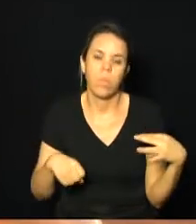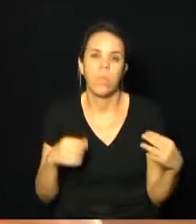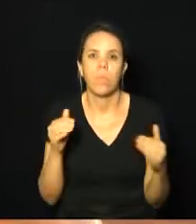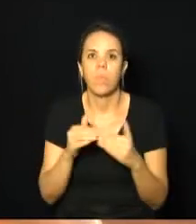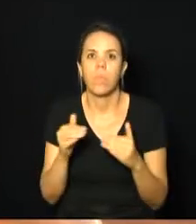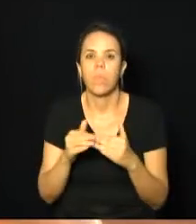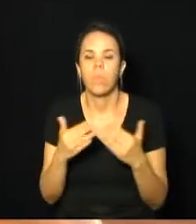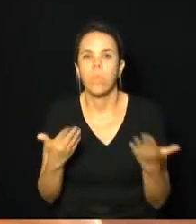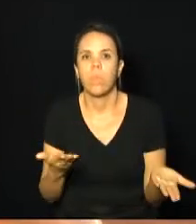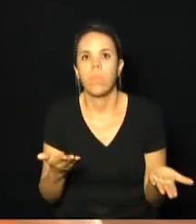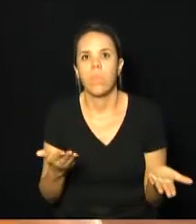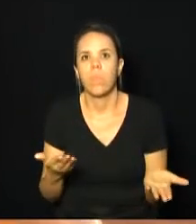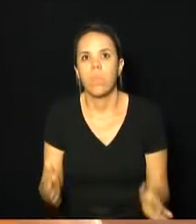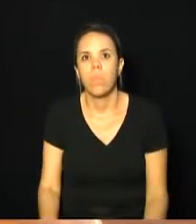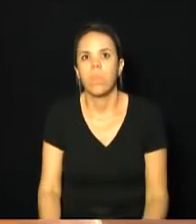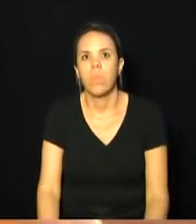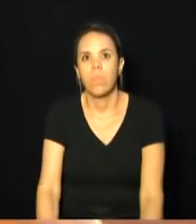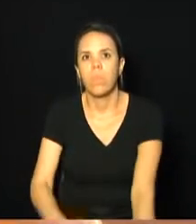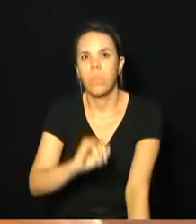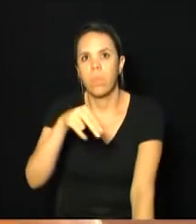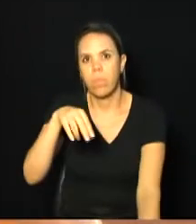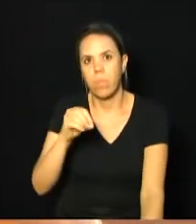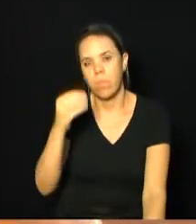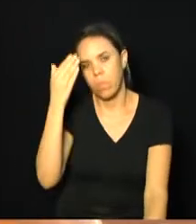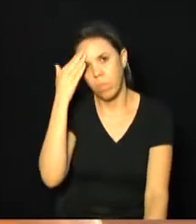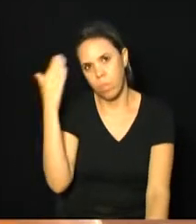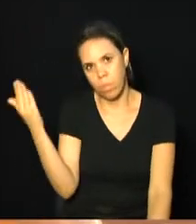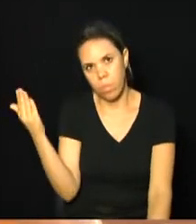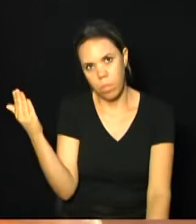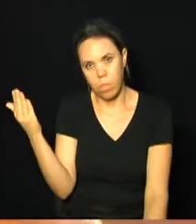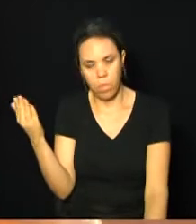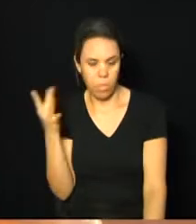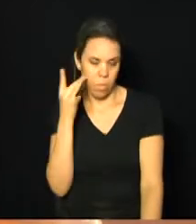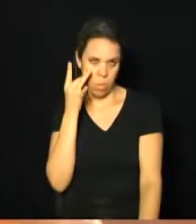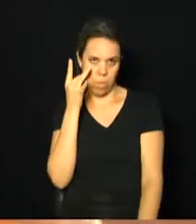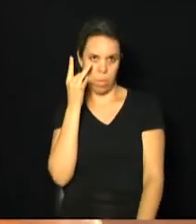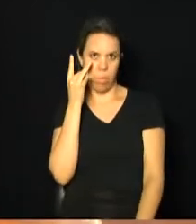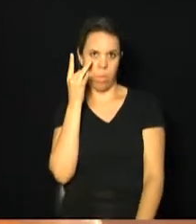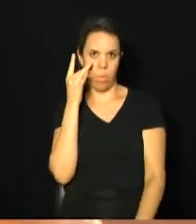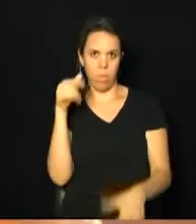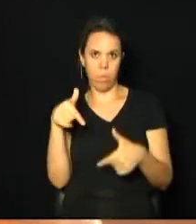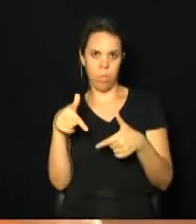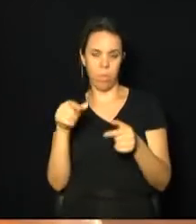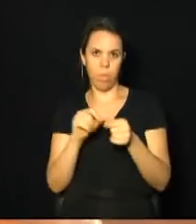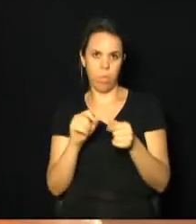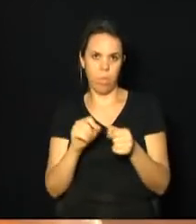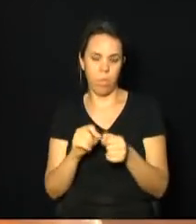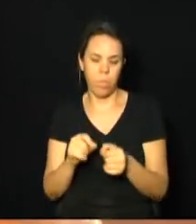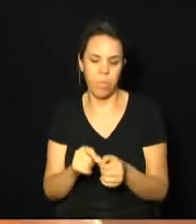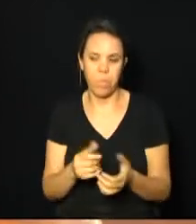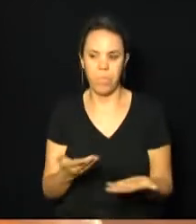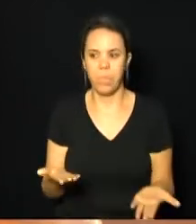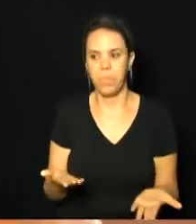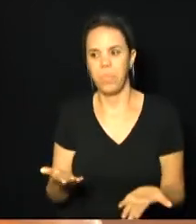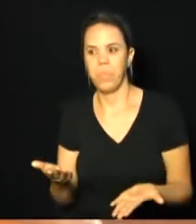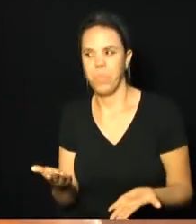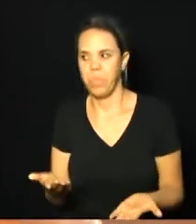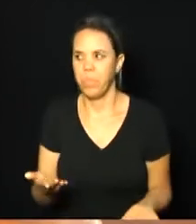concordo, viu, Marcos? Juliano, muito obrigada, viu, pela sua presença, pelo trabalho que vocês têm feito.